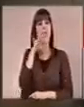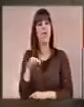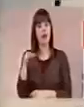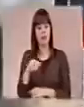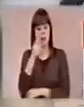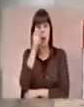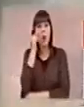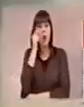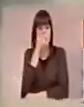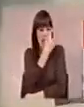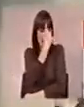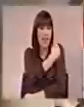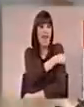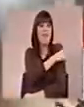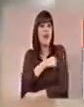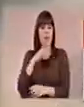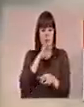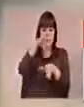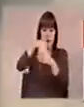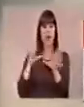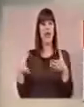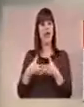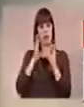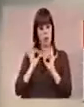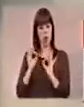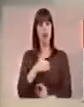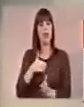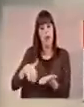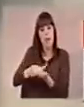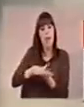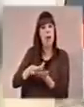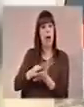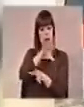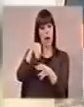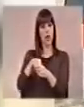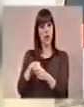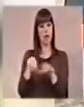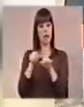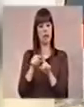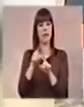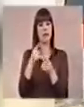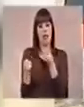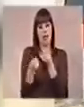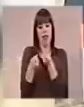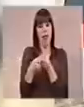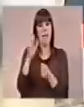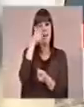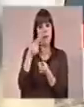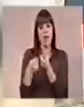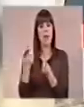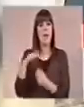o enfermeiro de família faz parte das equipas de cuidados de saúde primários. São eles quem mais perto está do